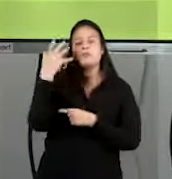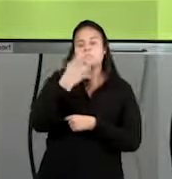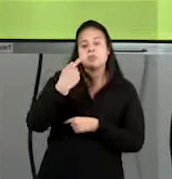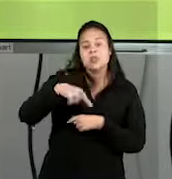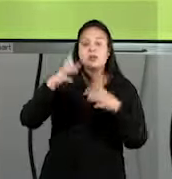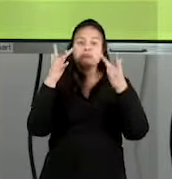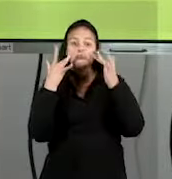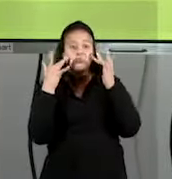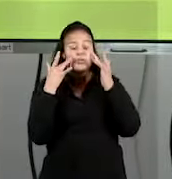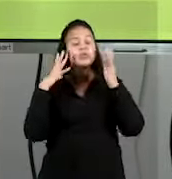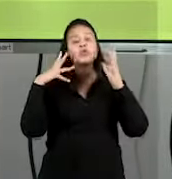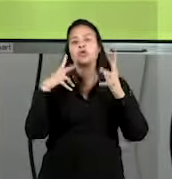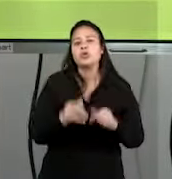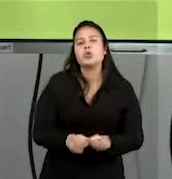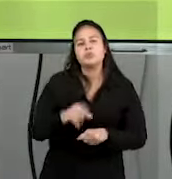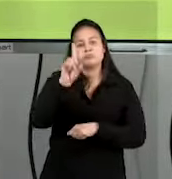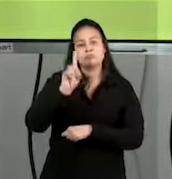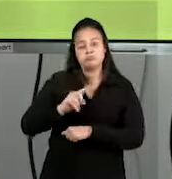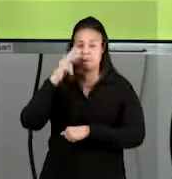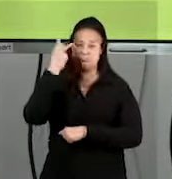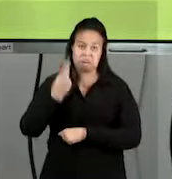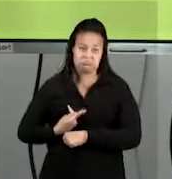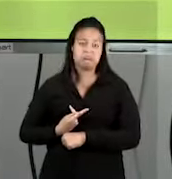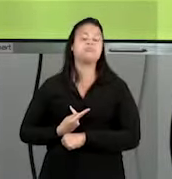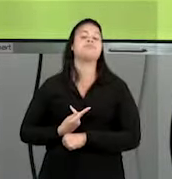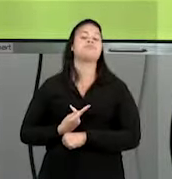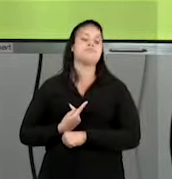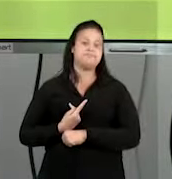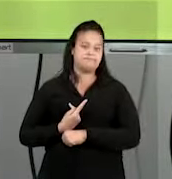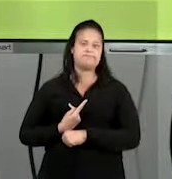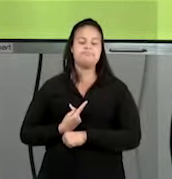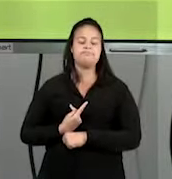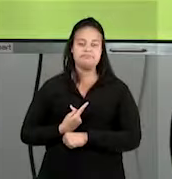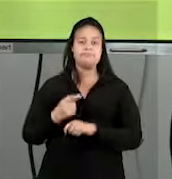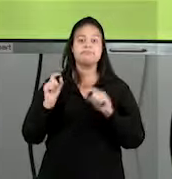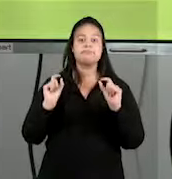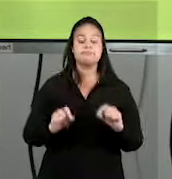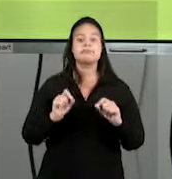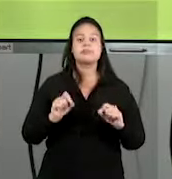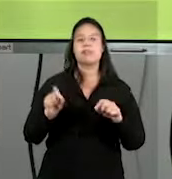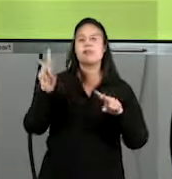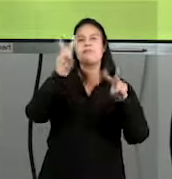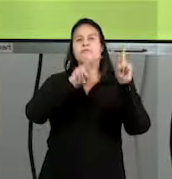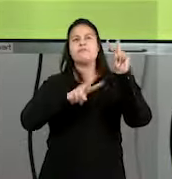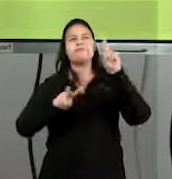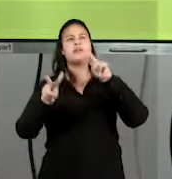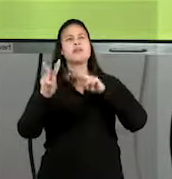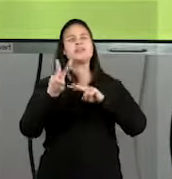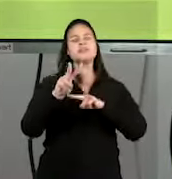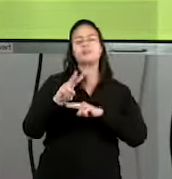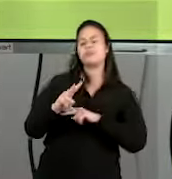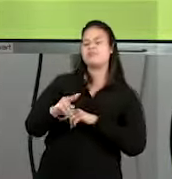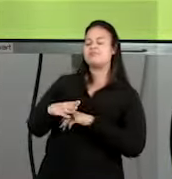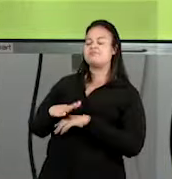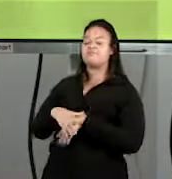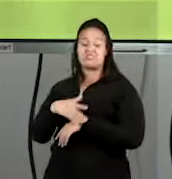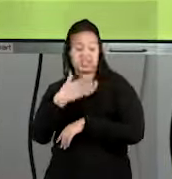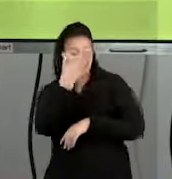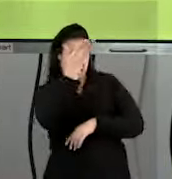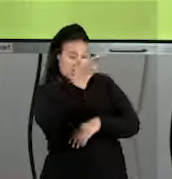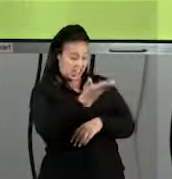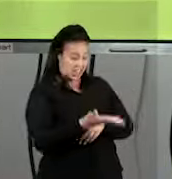teatro. Isso tudo são direitos humanos e que são muitas das vezes vistos como privilégios. Ai, olha lá,